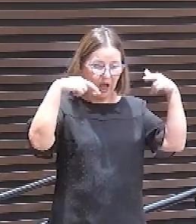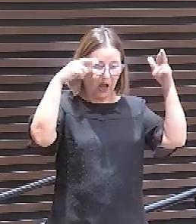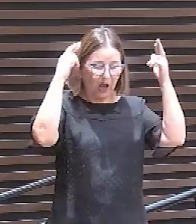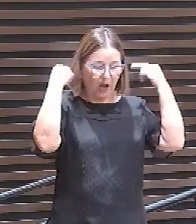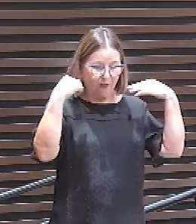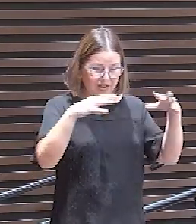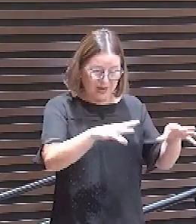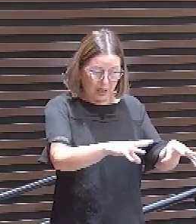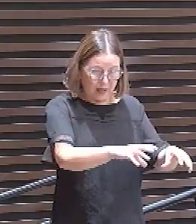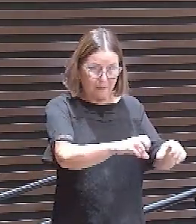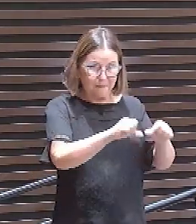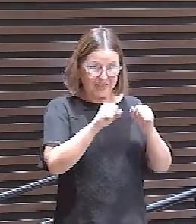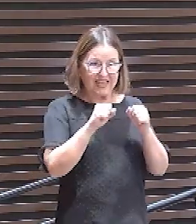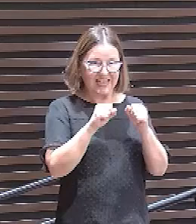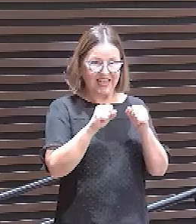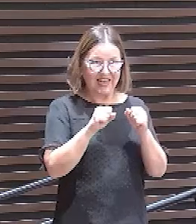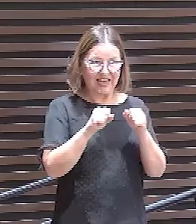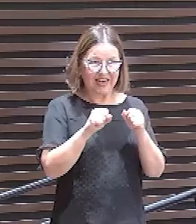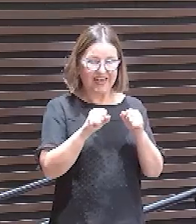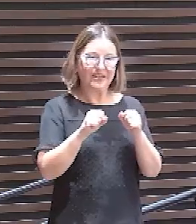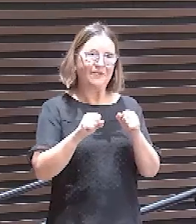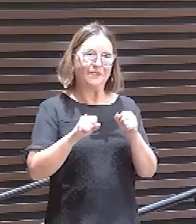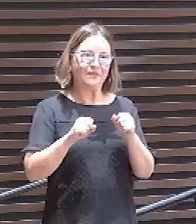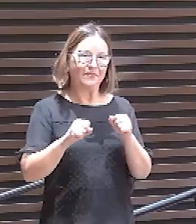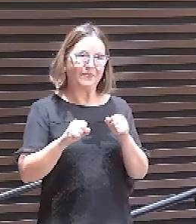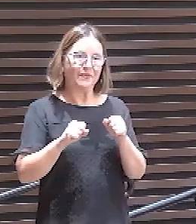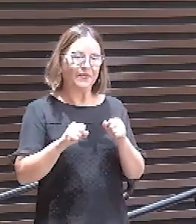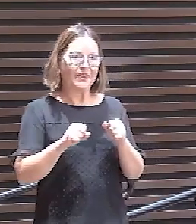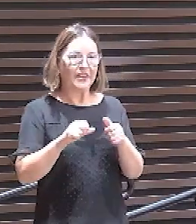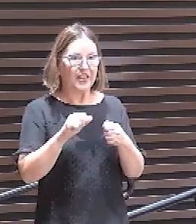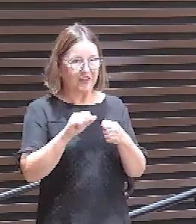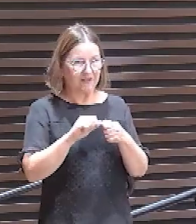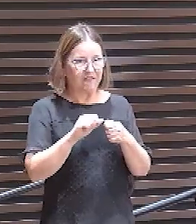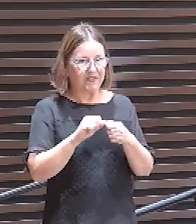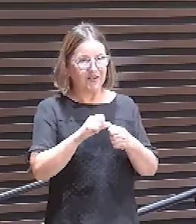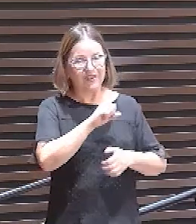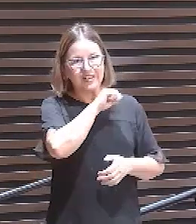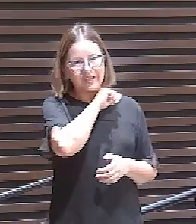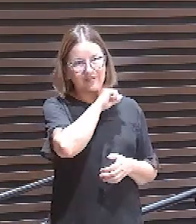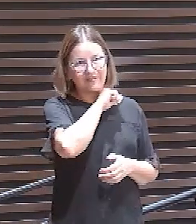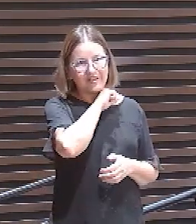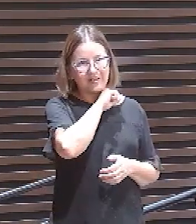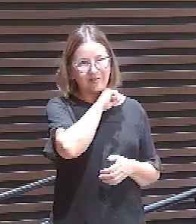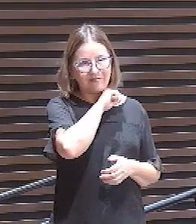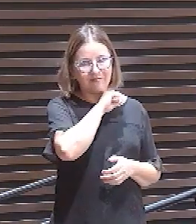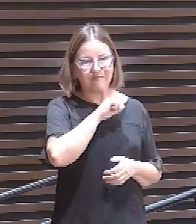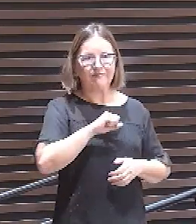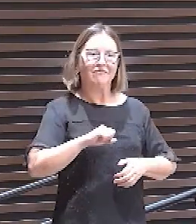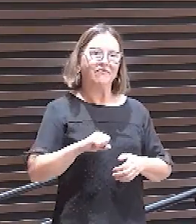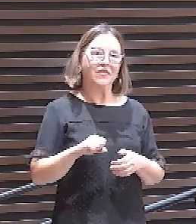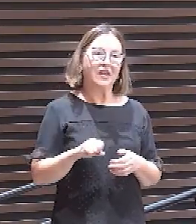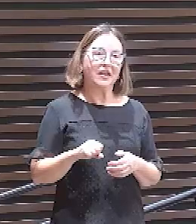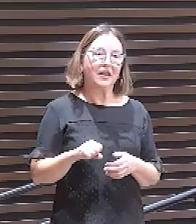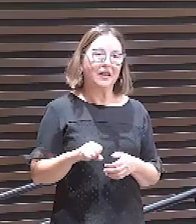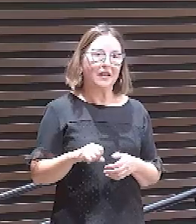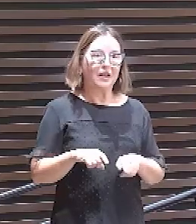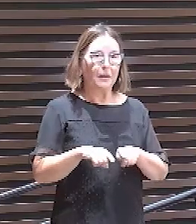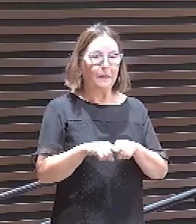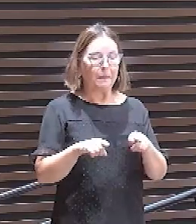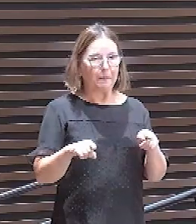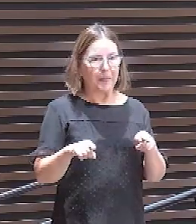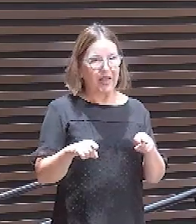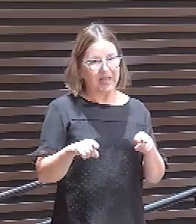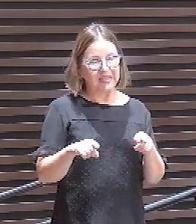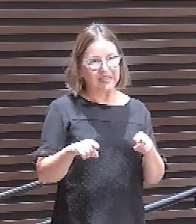a regra 3, que é o substituto, que apontava para Cristo, ele oferece o seu irmão